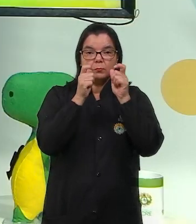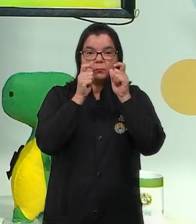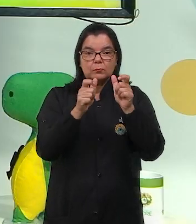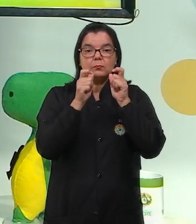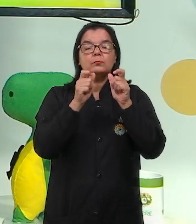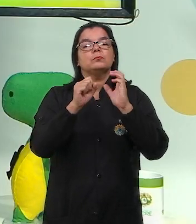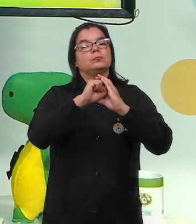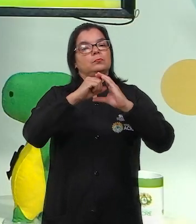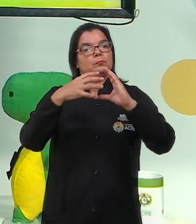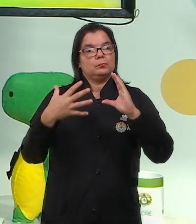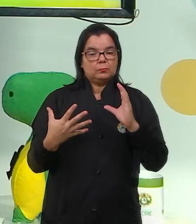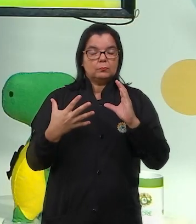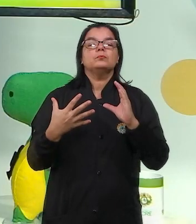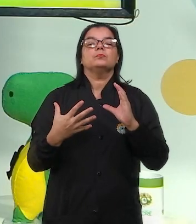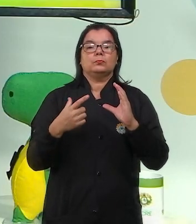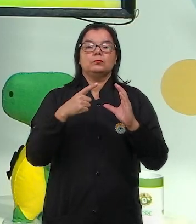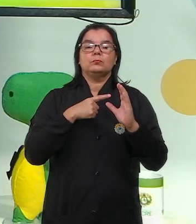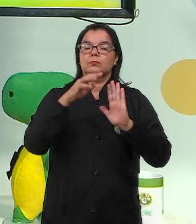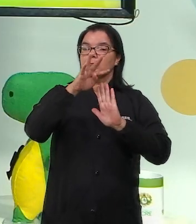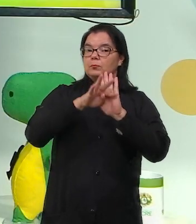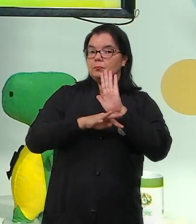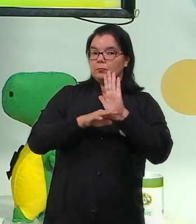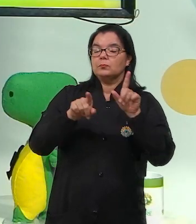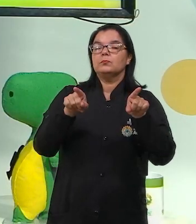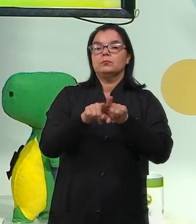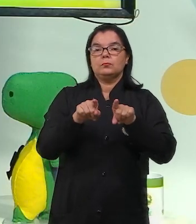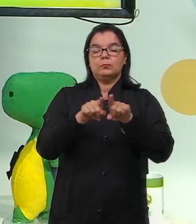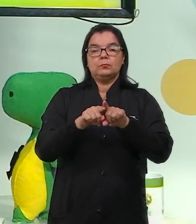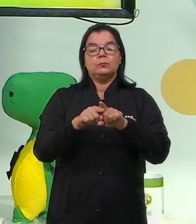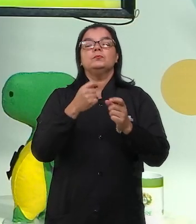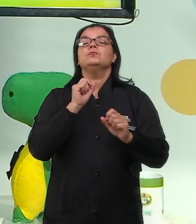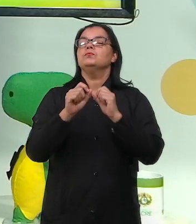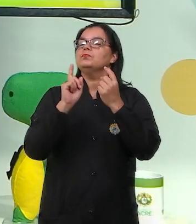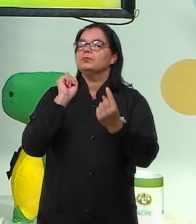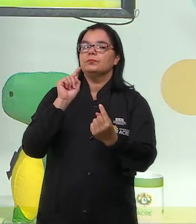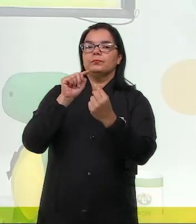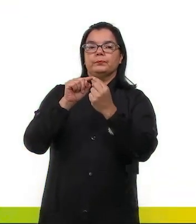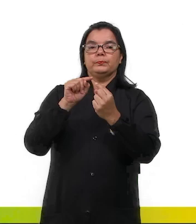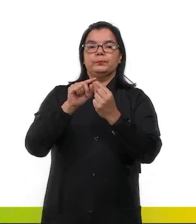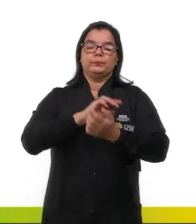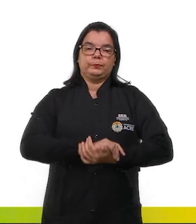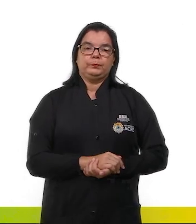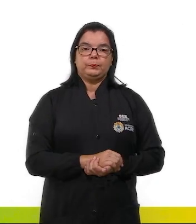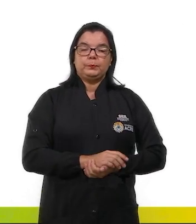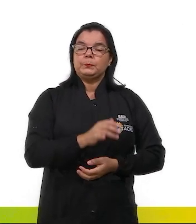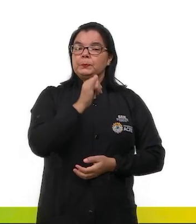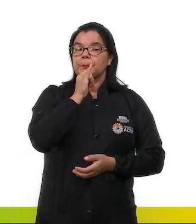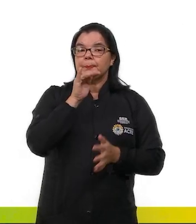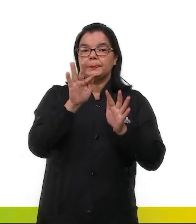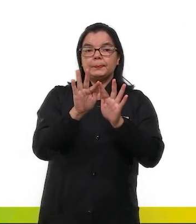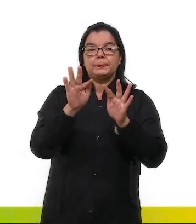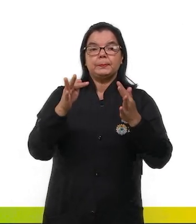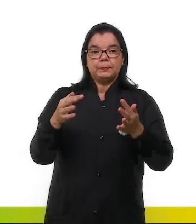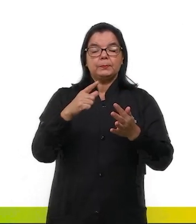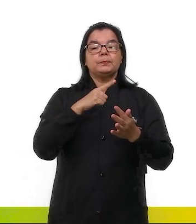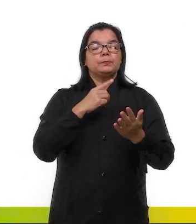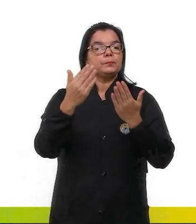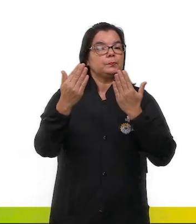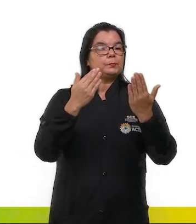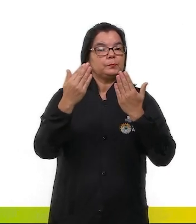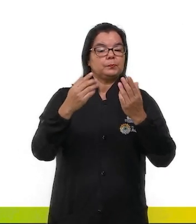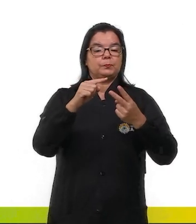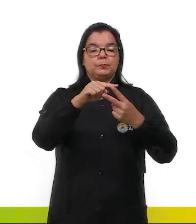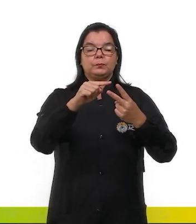às características desses textos e dos seus interesses. Um exemplo simples disso é que nós vamos comparar